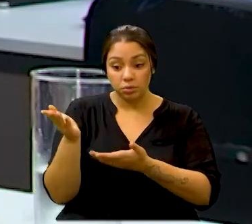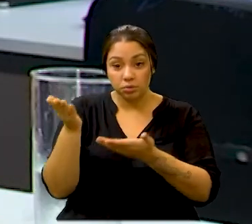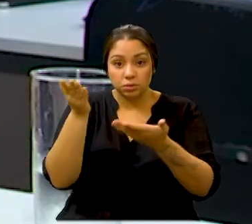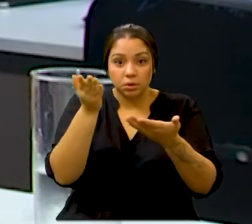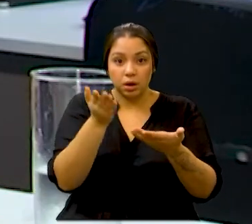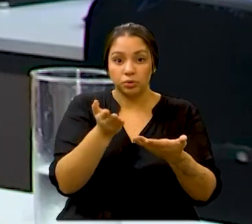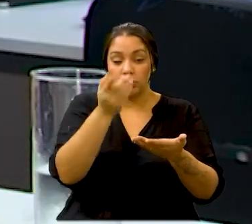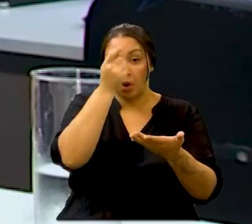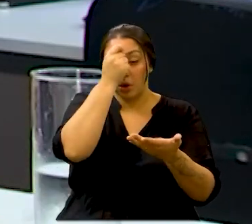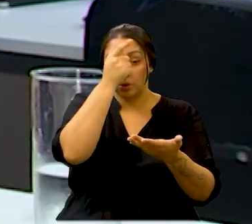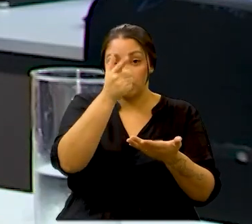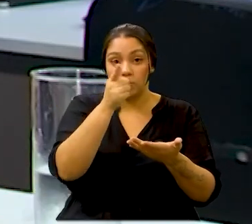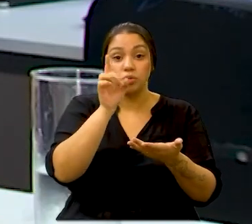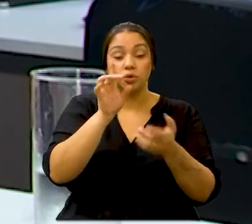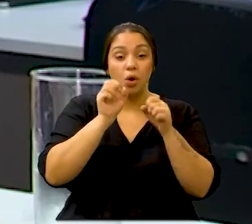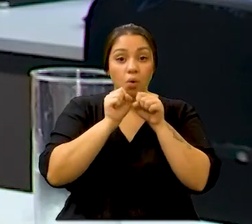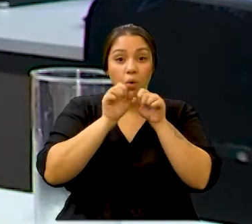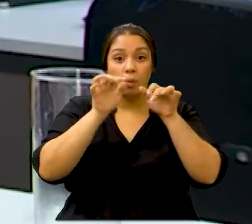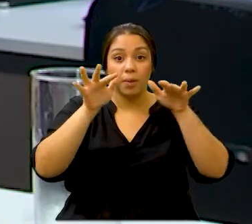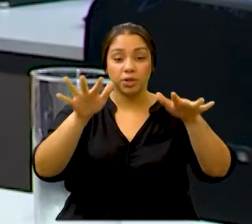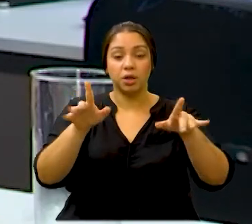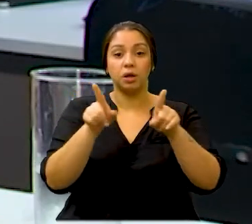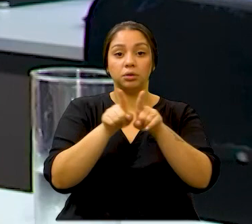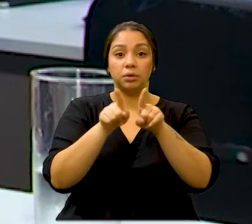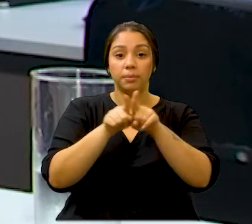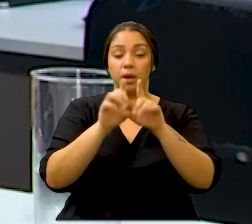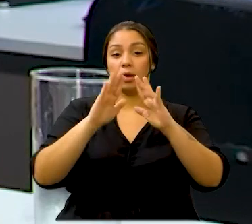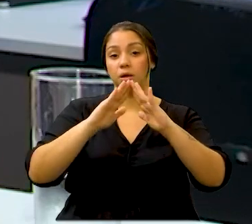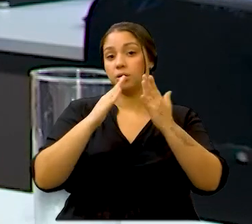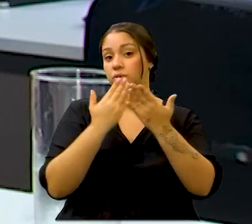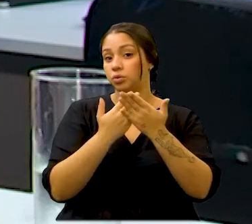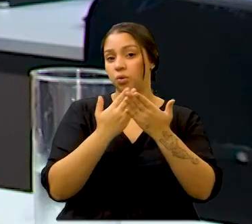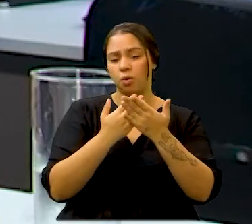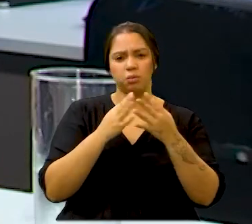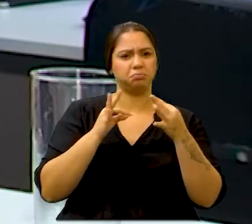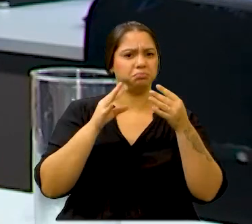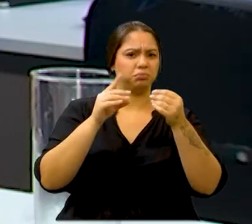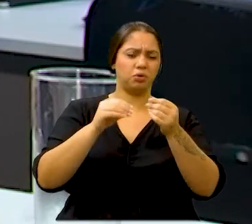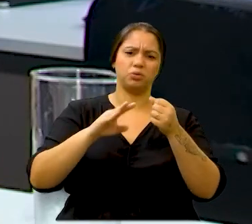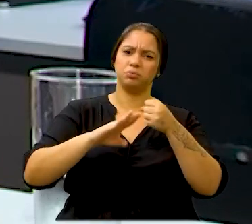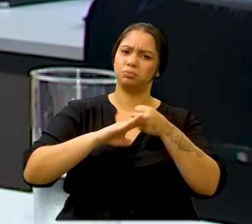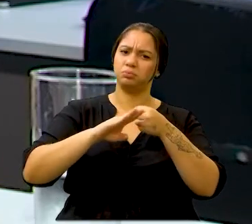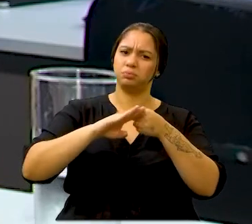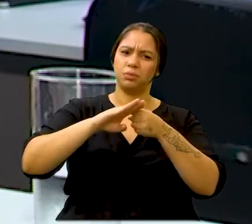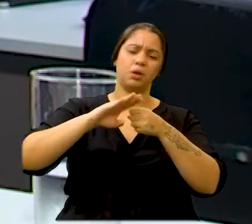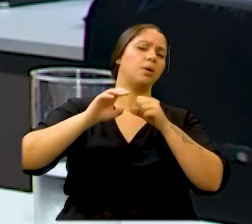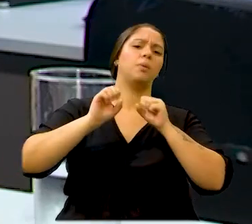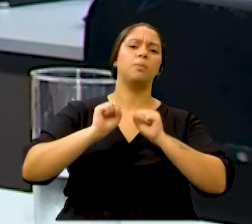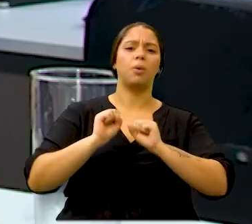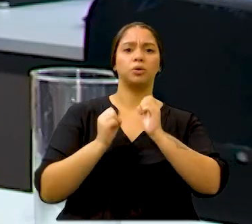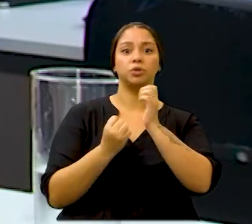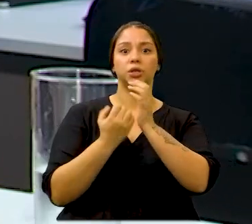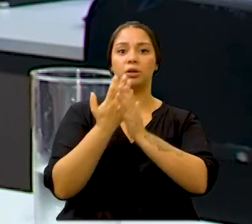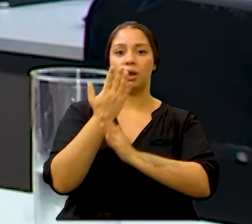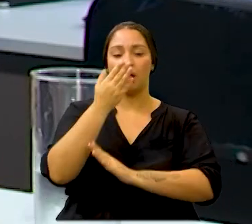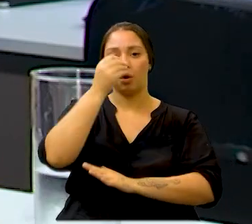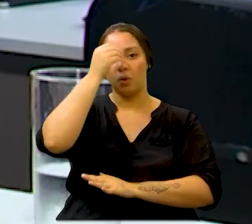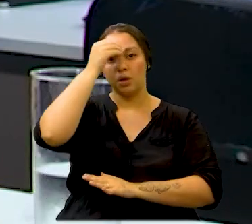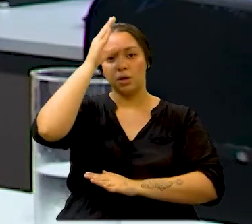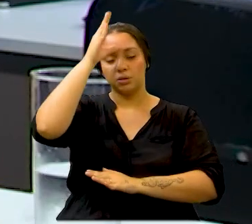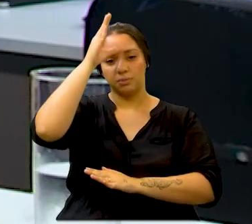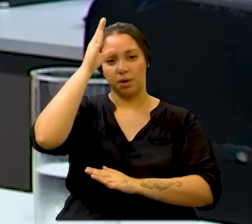valorizada. Então, para além desse compartilhamento, a escola também, em todos os seus níveis, pode produzir